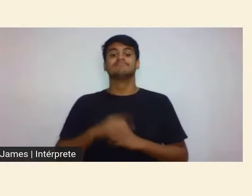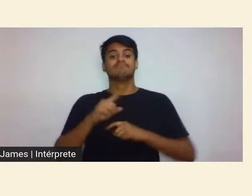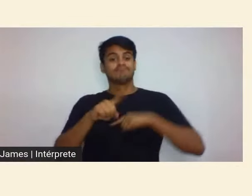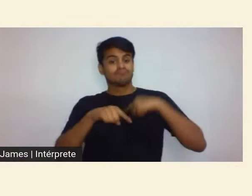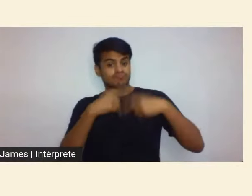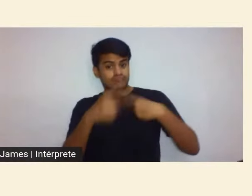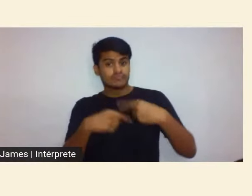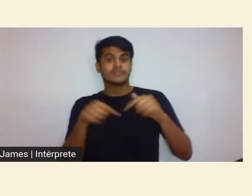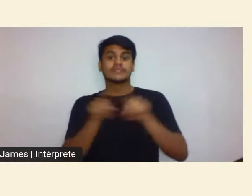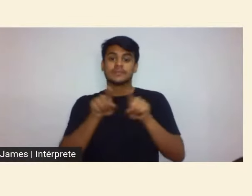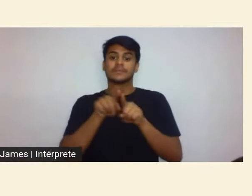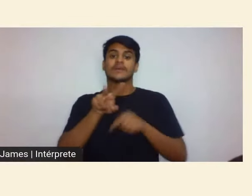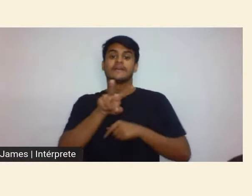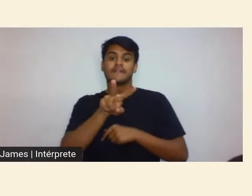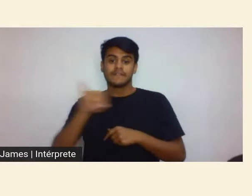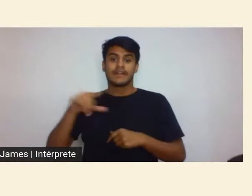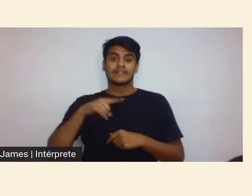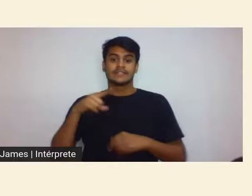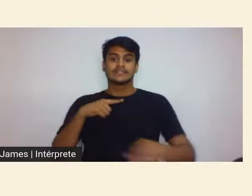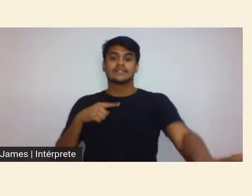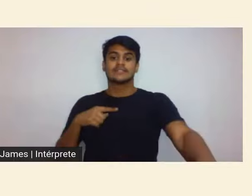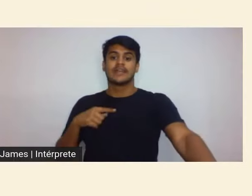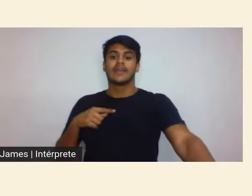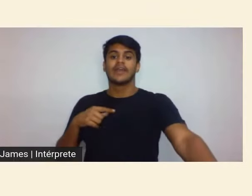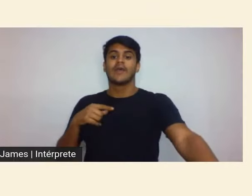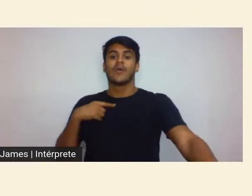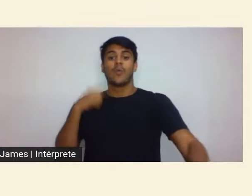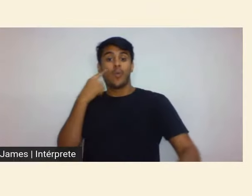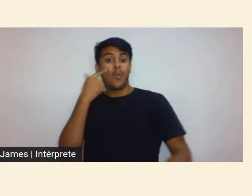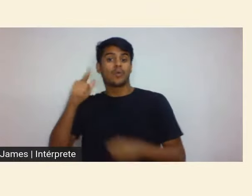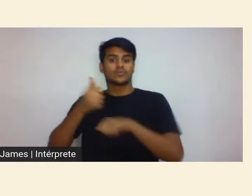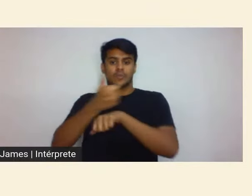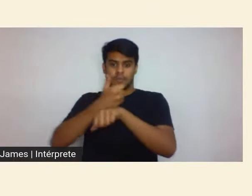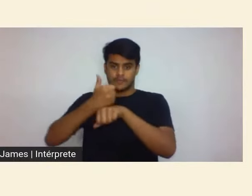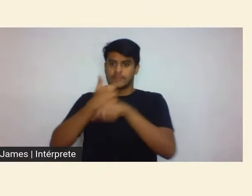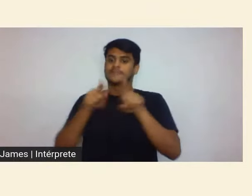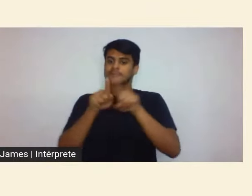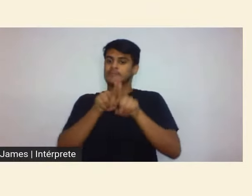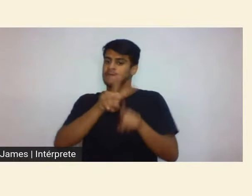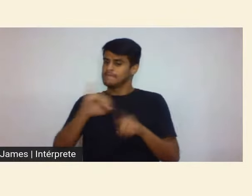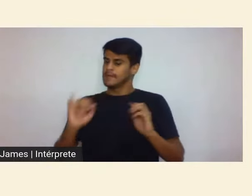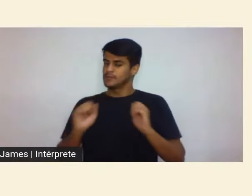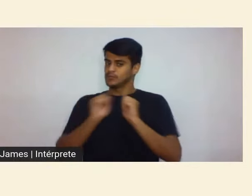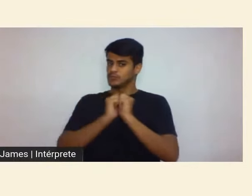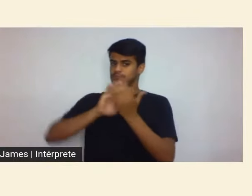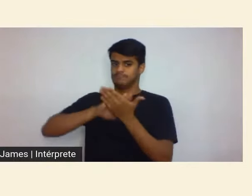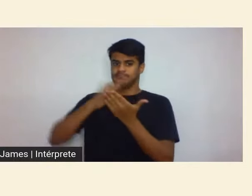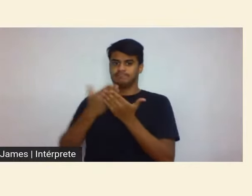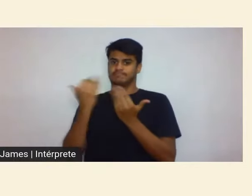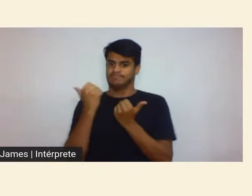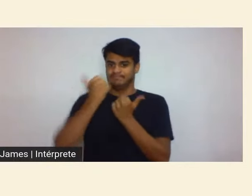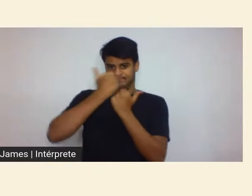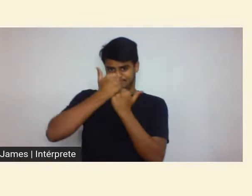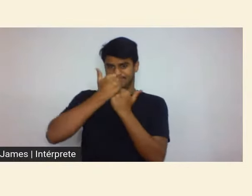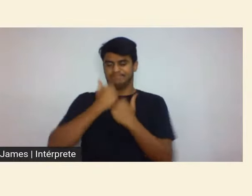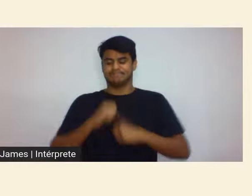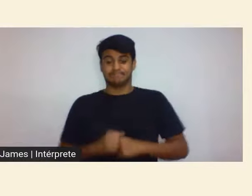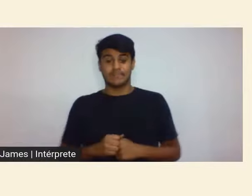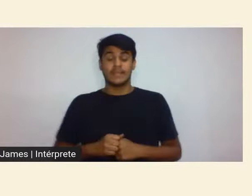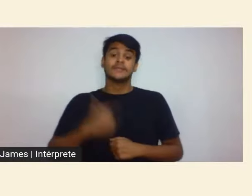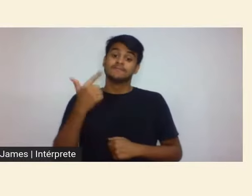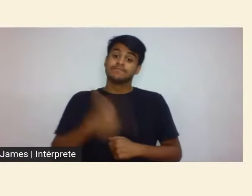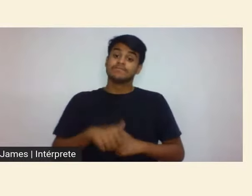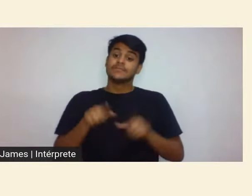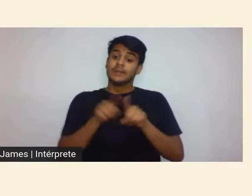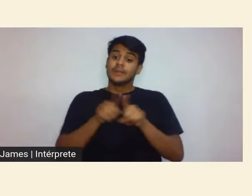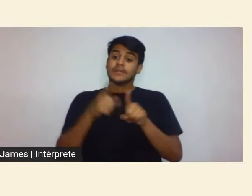conversa, também a gente terá outros profissionais fazendo esse trabalho. Além disso, eu anuncio,